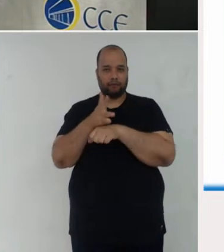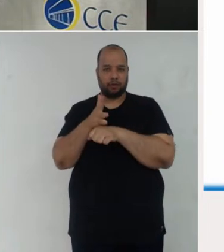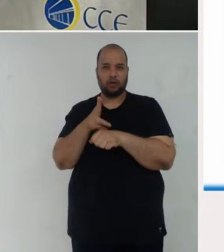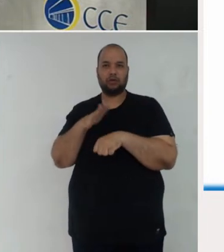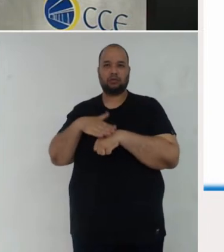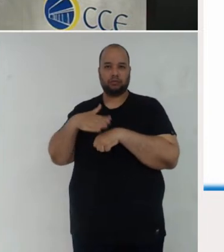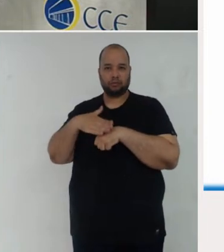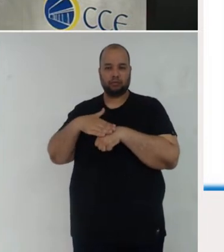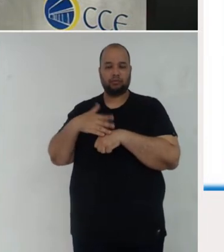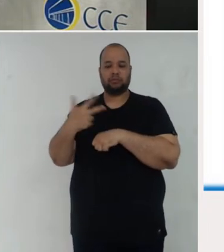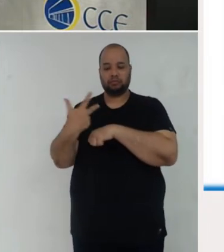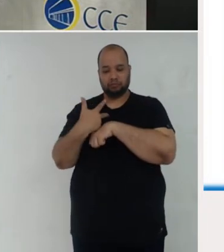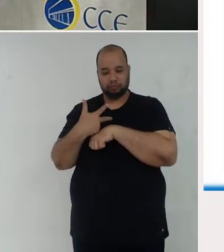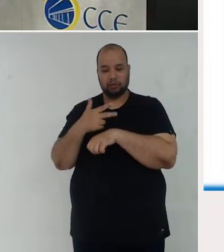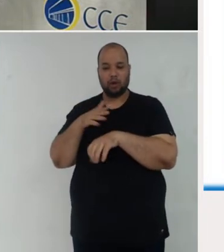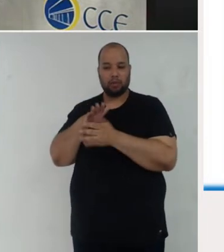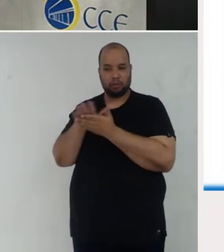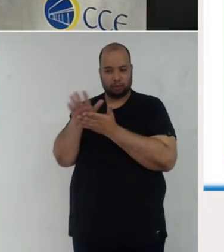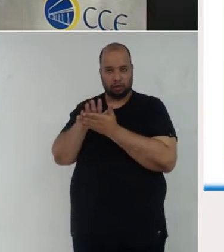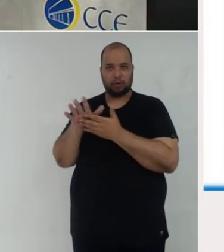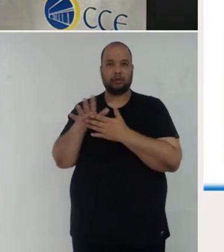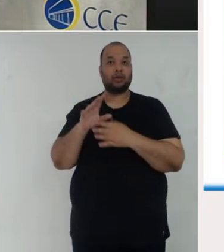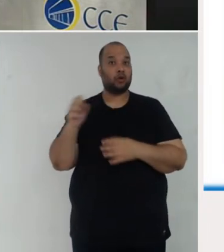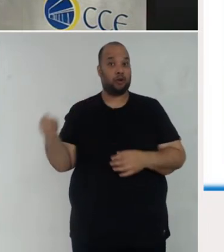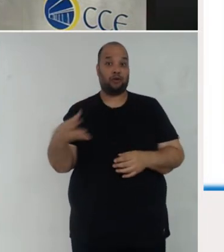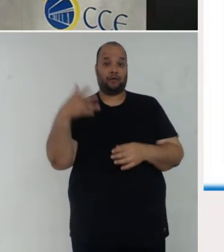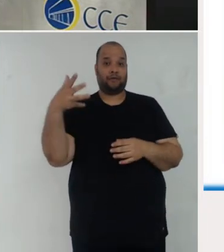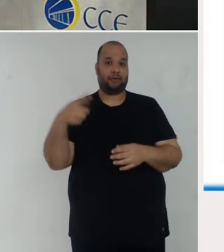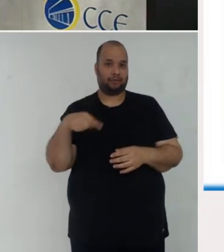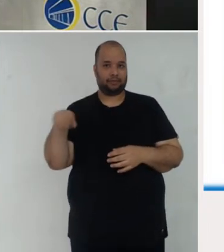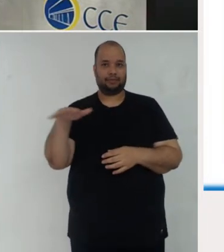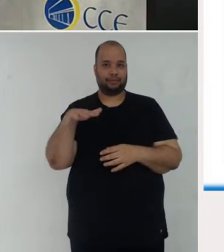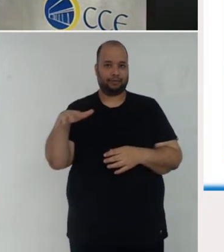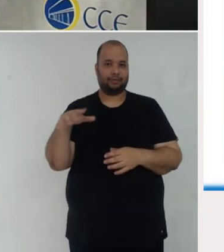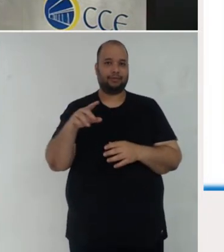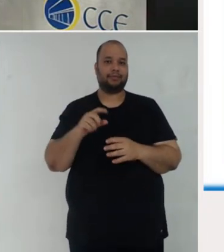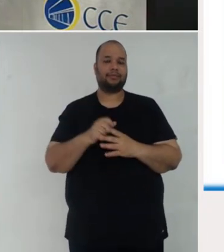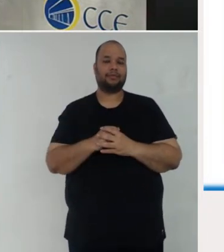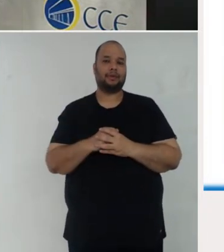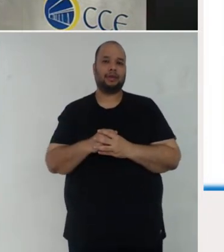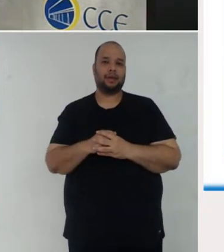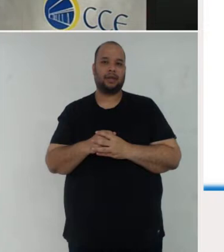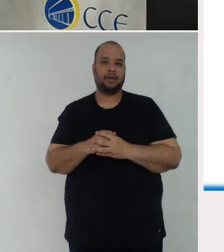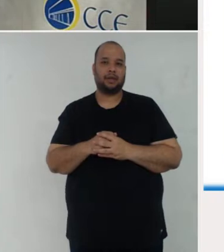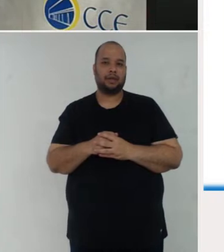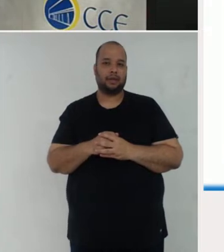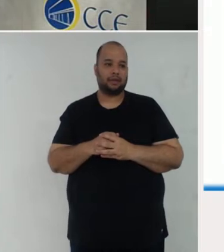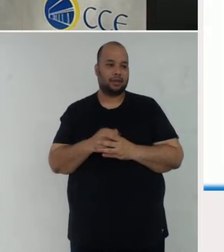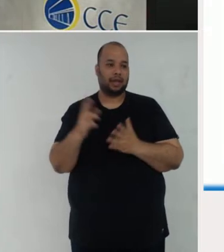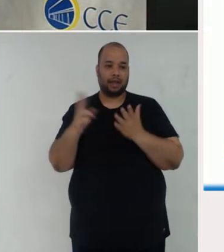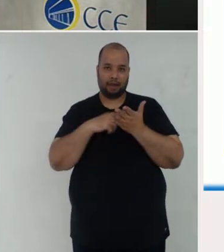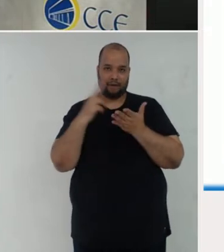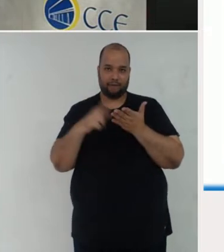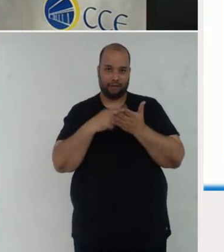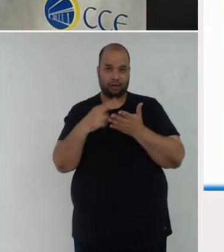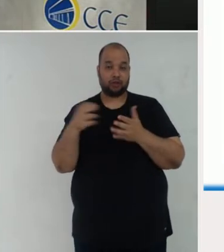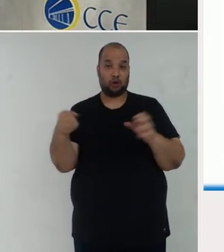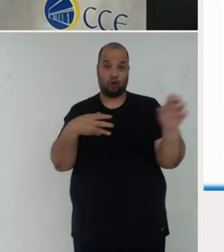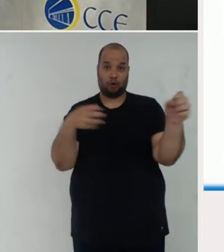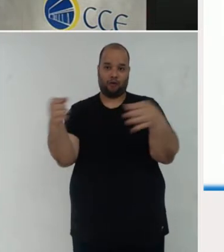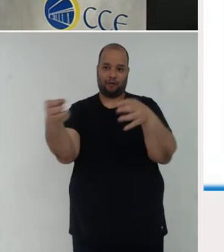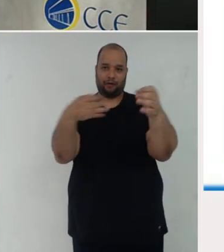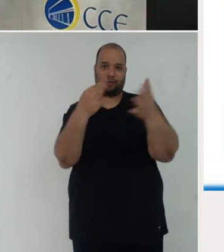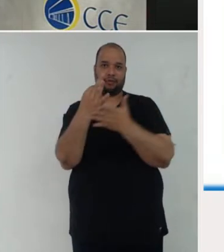disponível. Então, é também uma inovação da Cadernos de Tradução, trazer